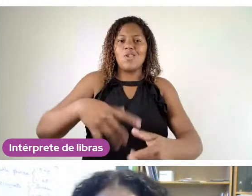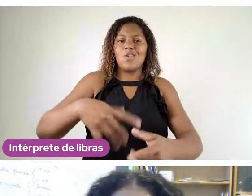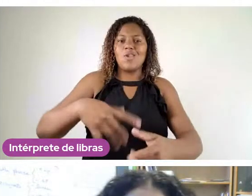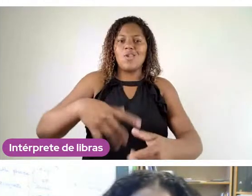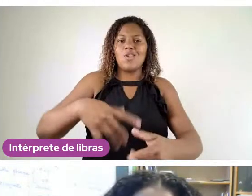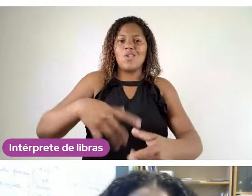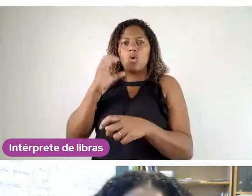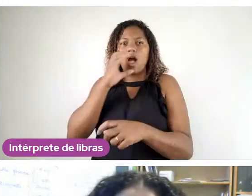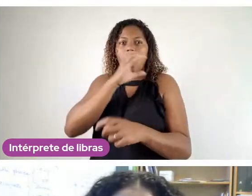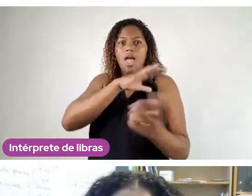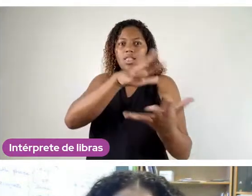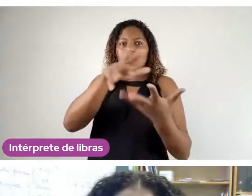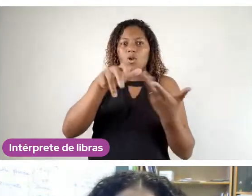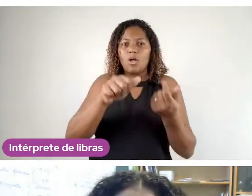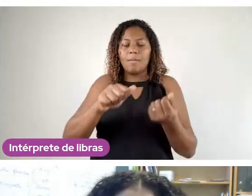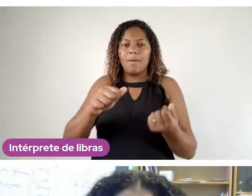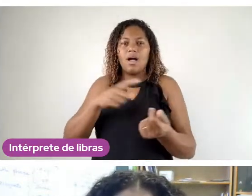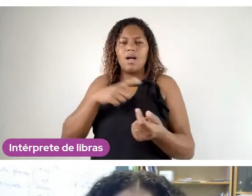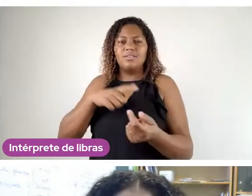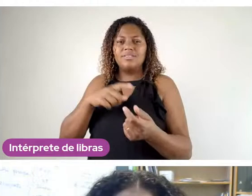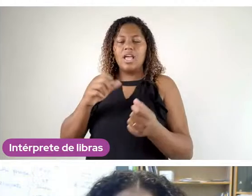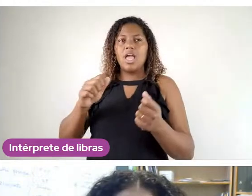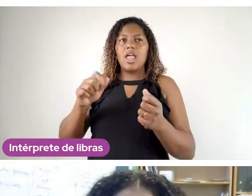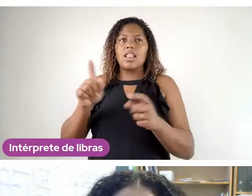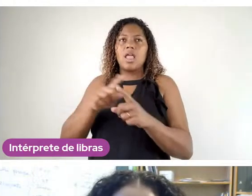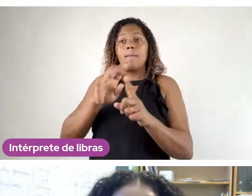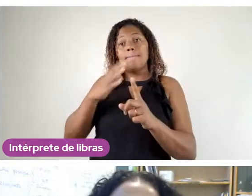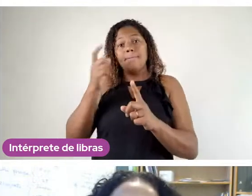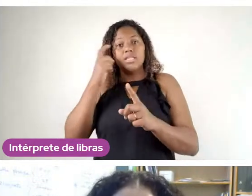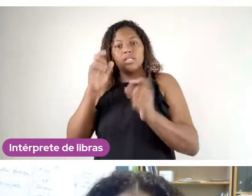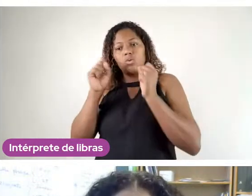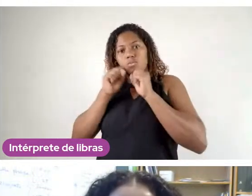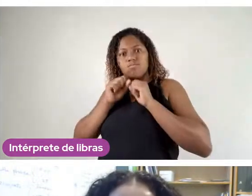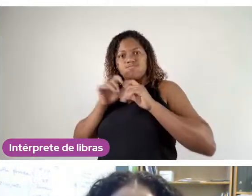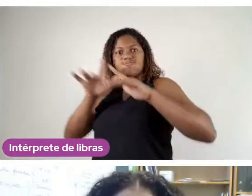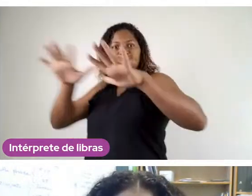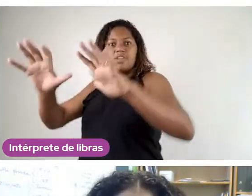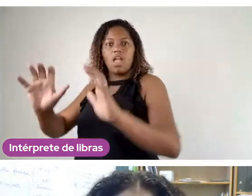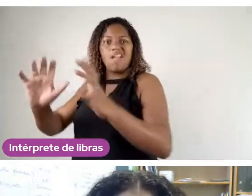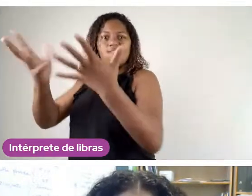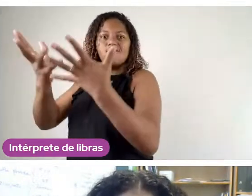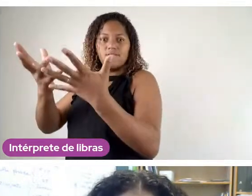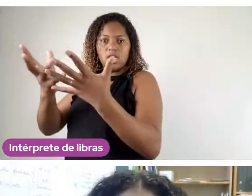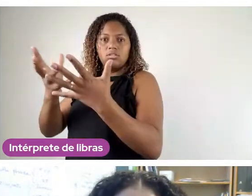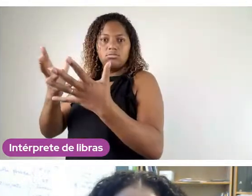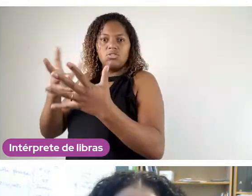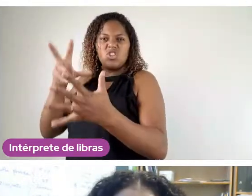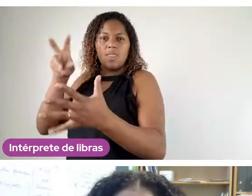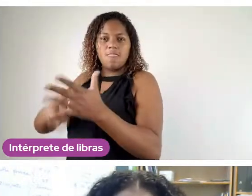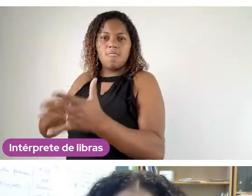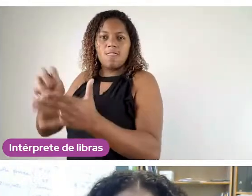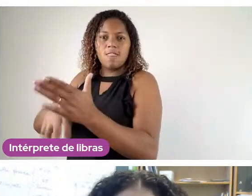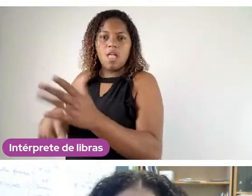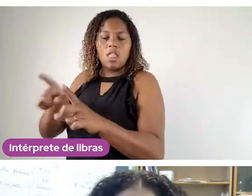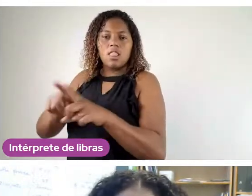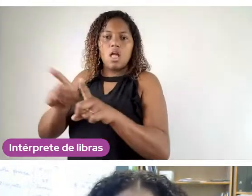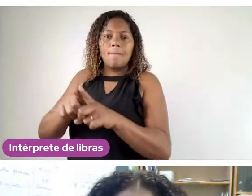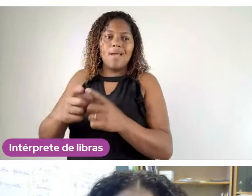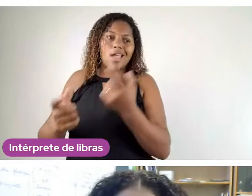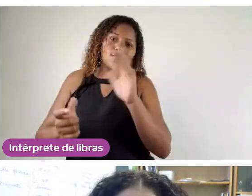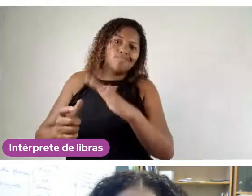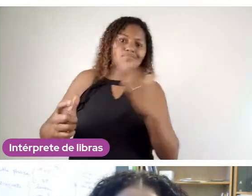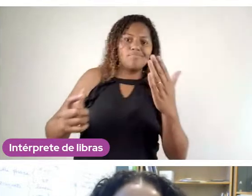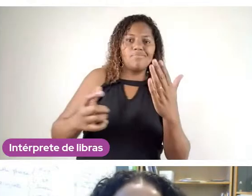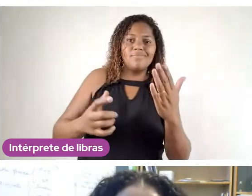lado, expandindo esses eventos de florações e, por outro lado, limitando